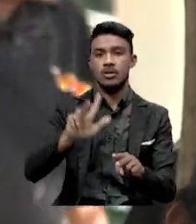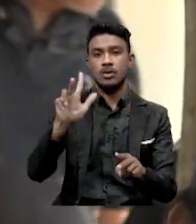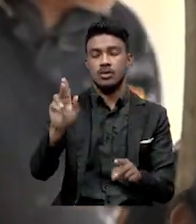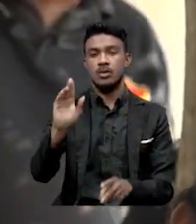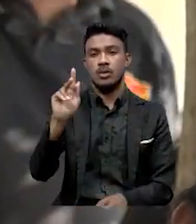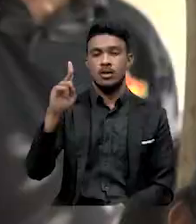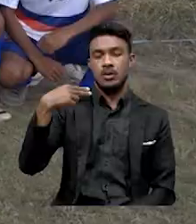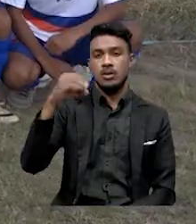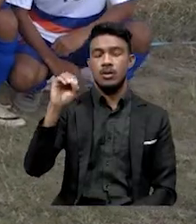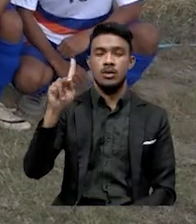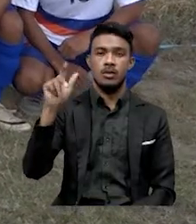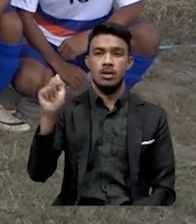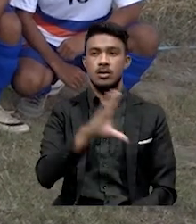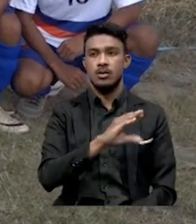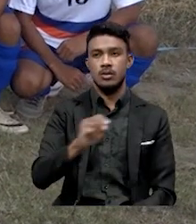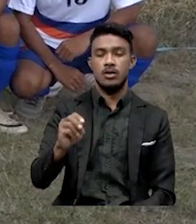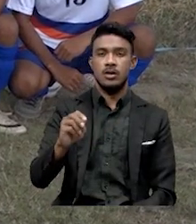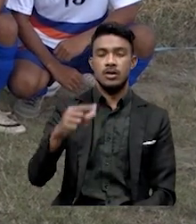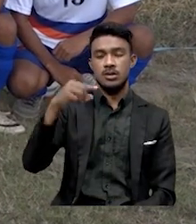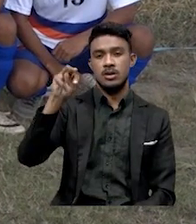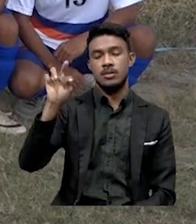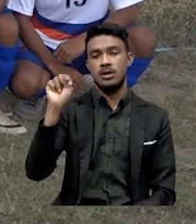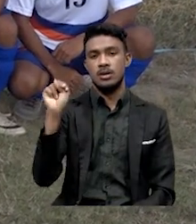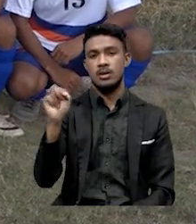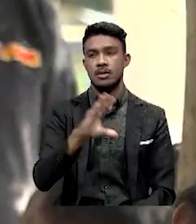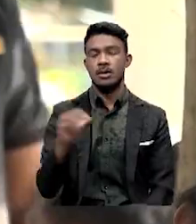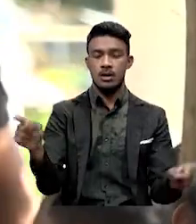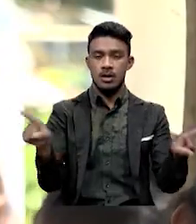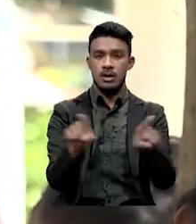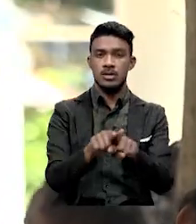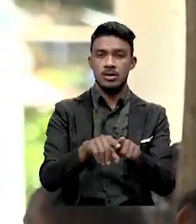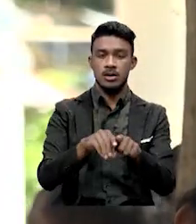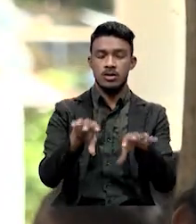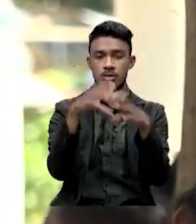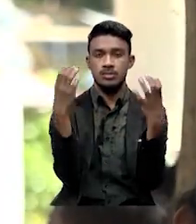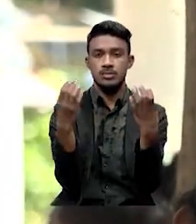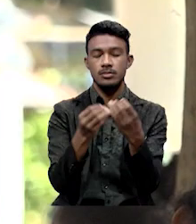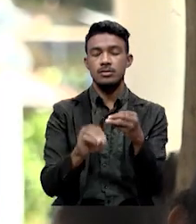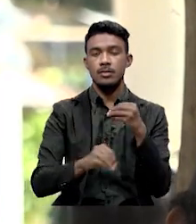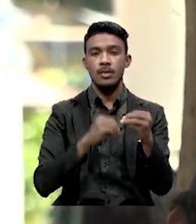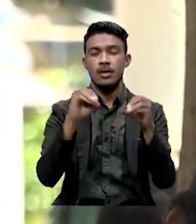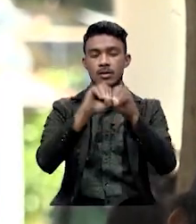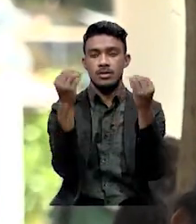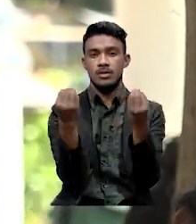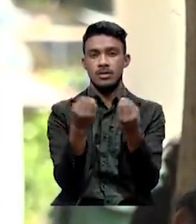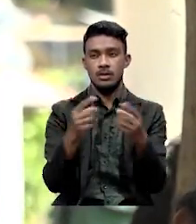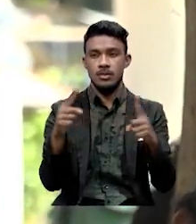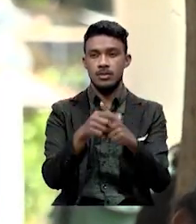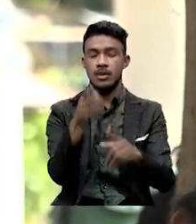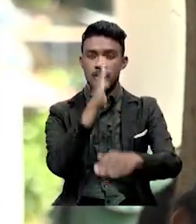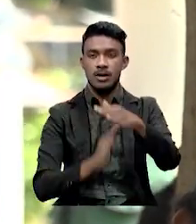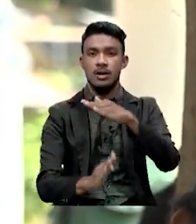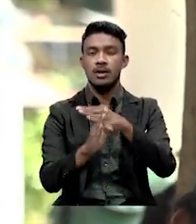no GMN TV. Tambahnya, hanesan komisar organisador by Ben Pirane, hoha kerekan, hakara